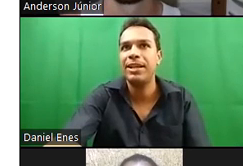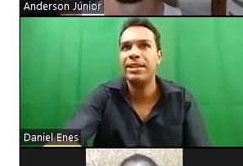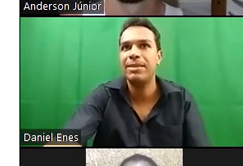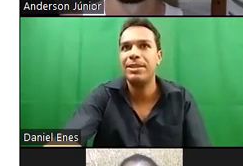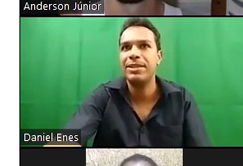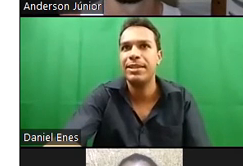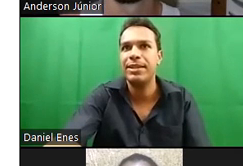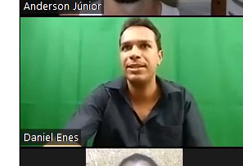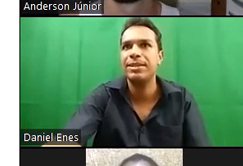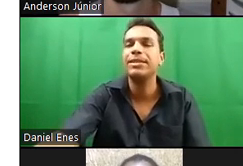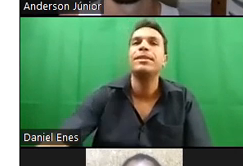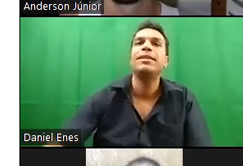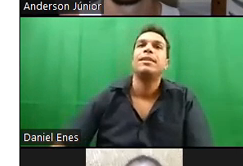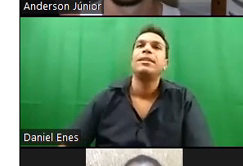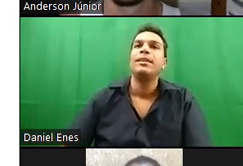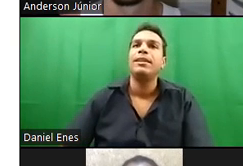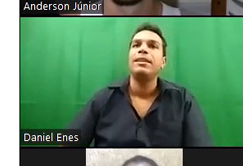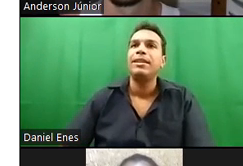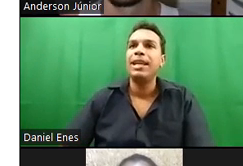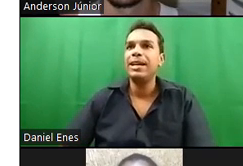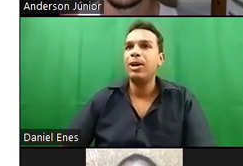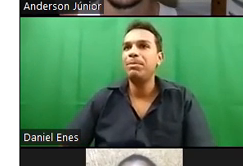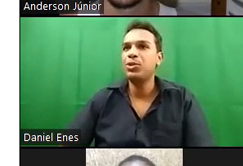ele, agradece a presença.